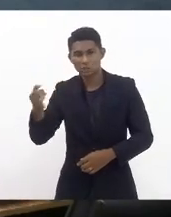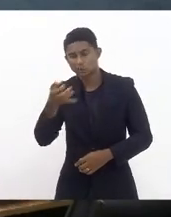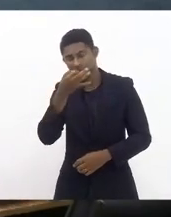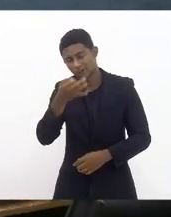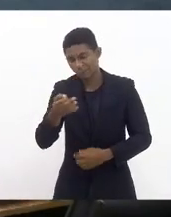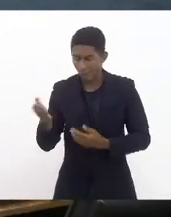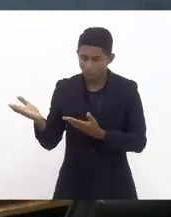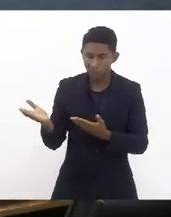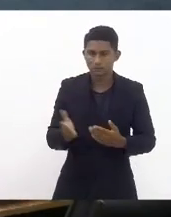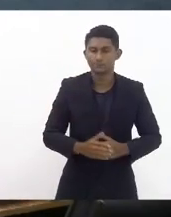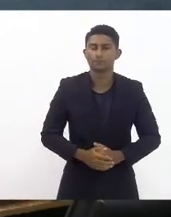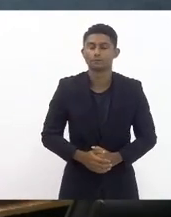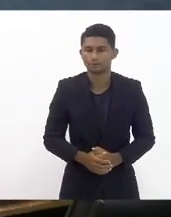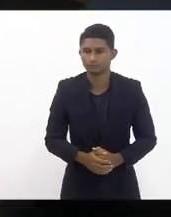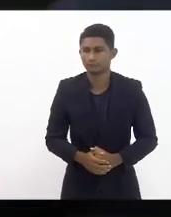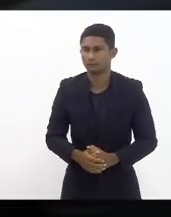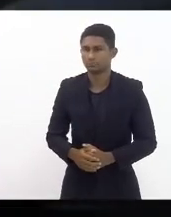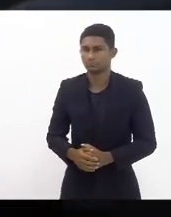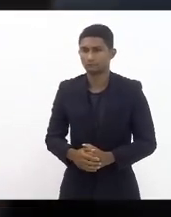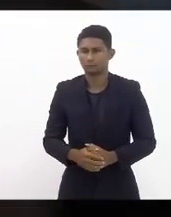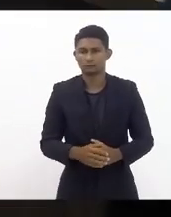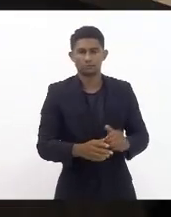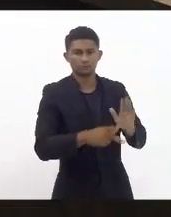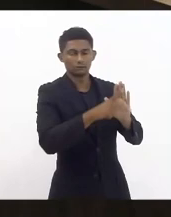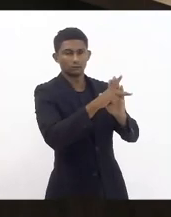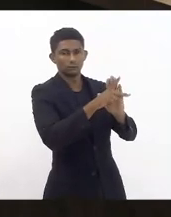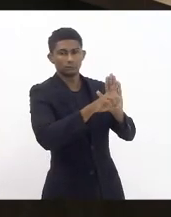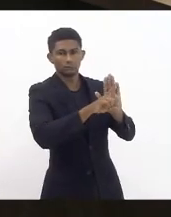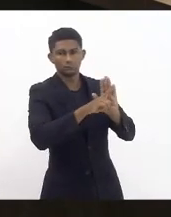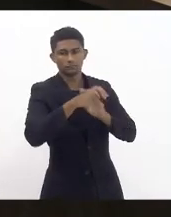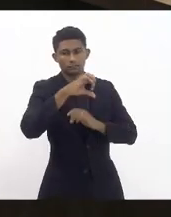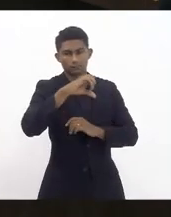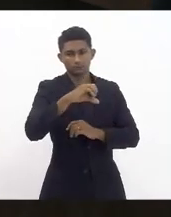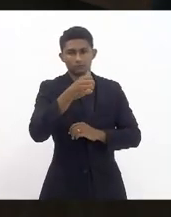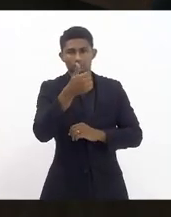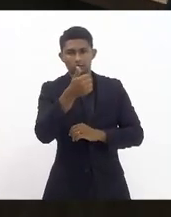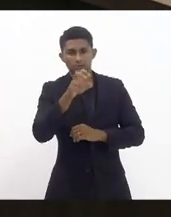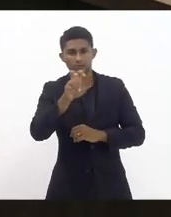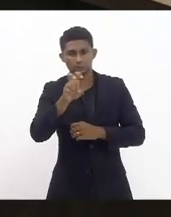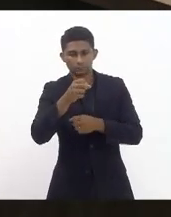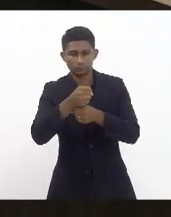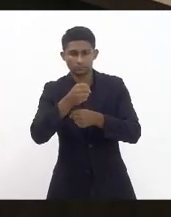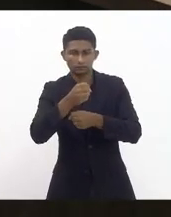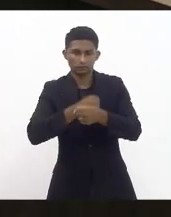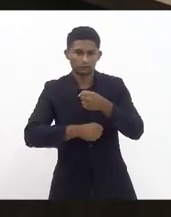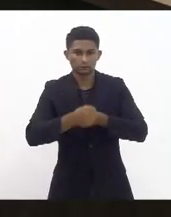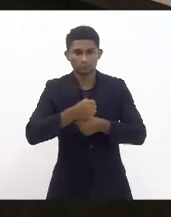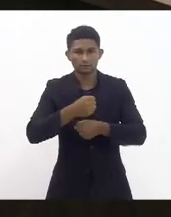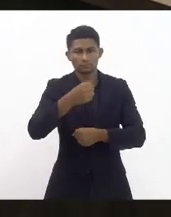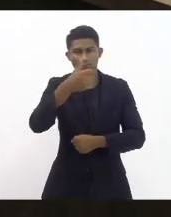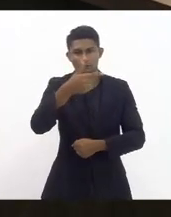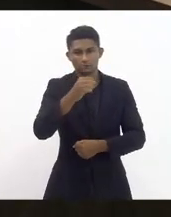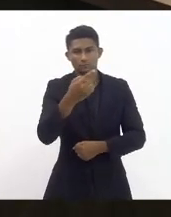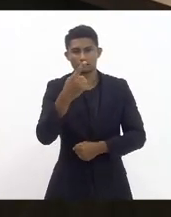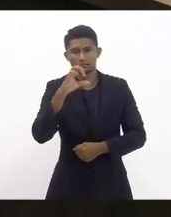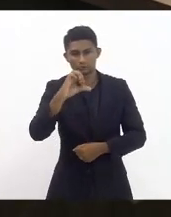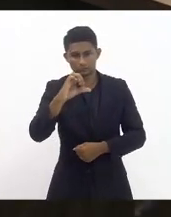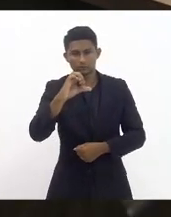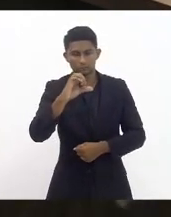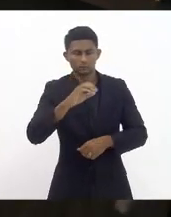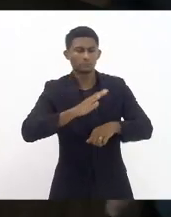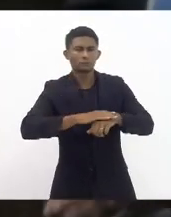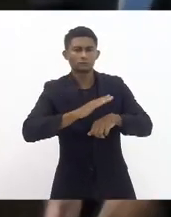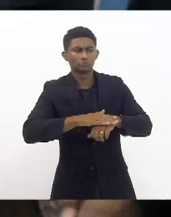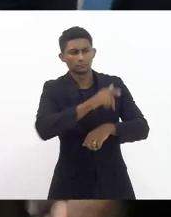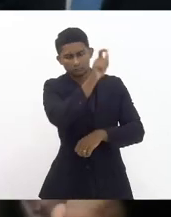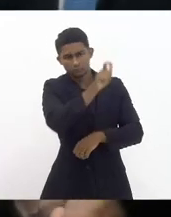Deputado Luiz. Projeto de lei 915 de 2019, de autoria da